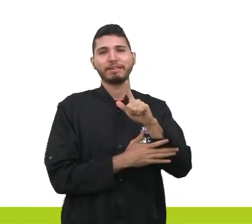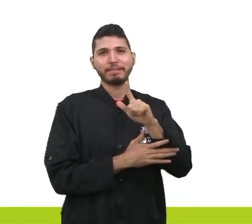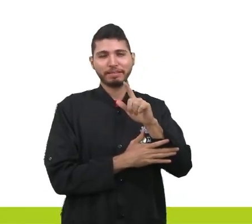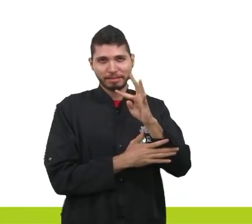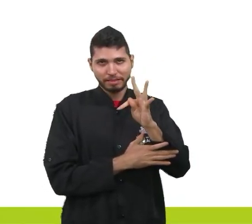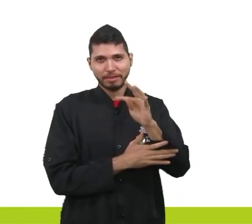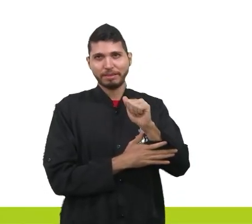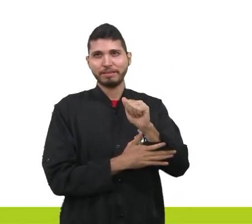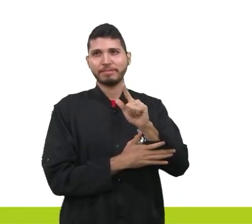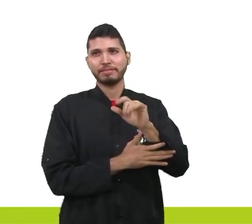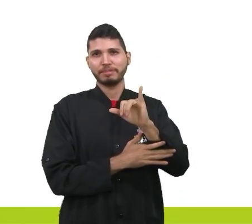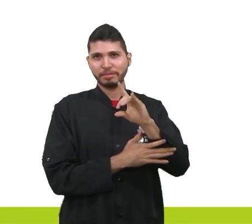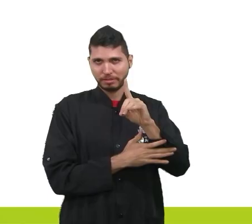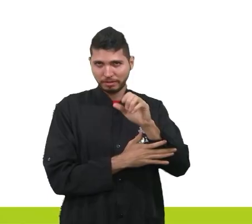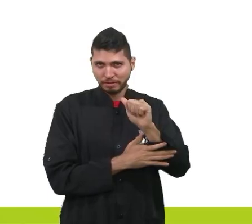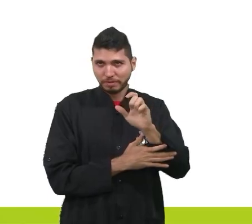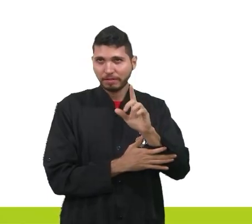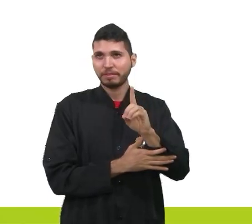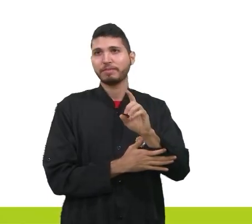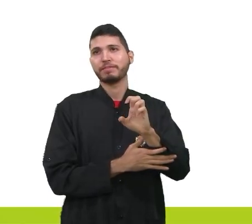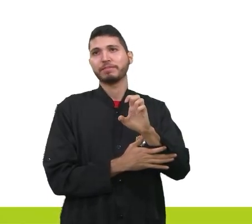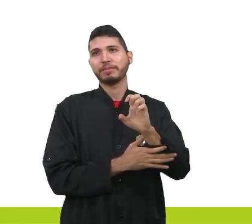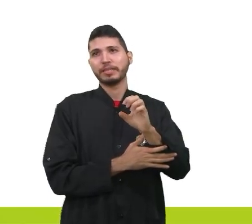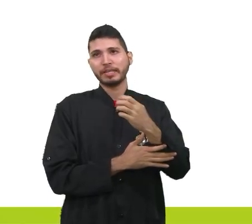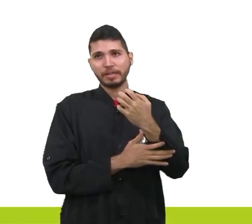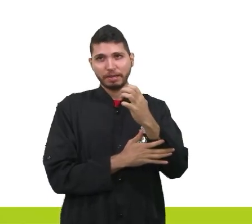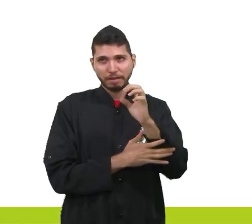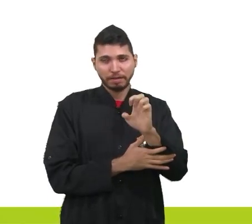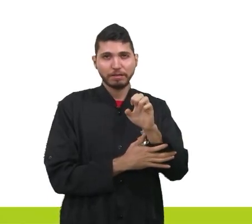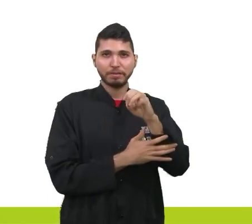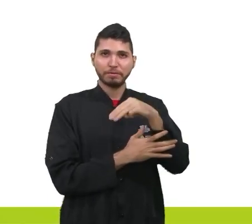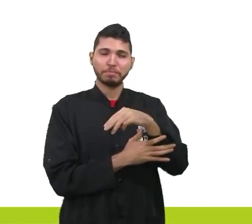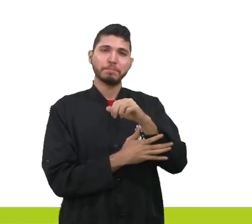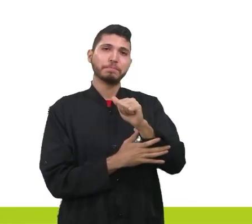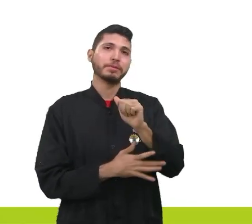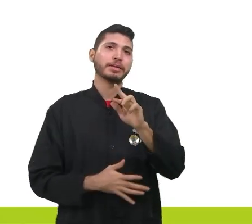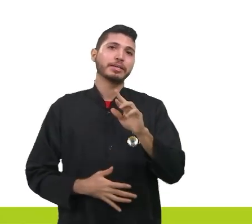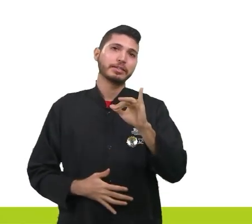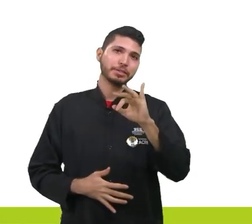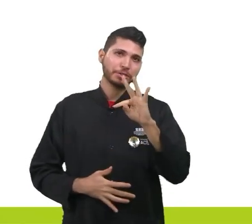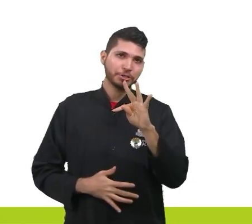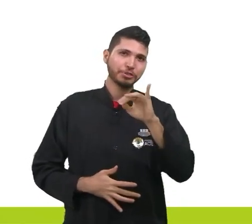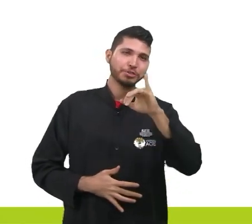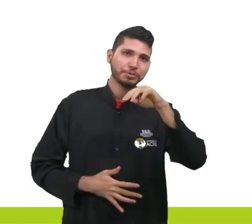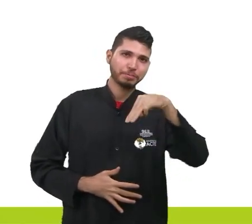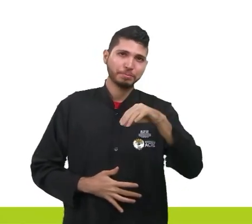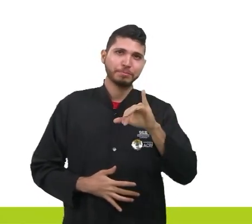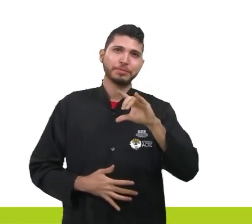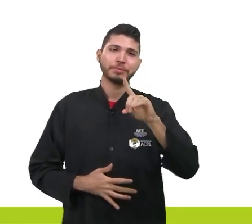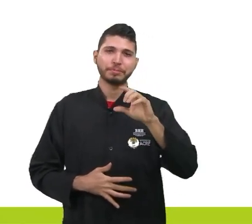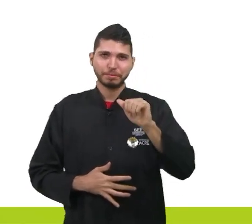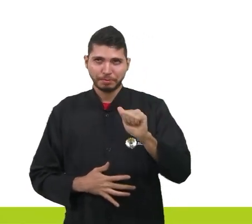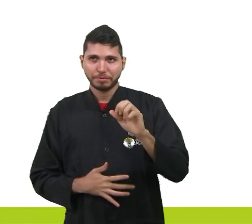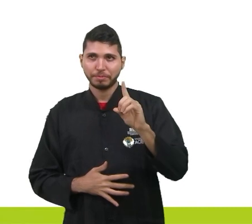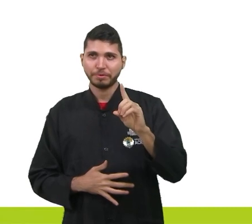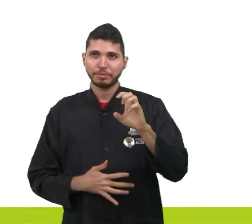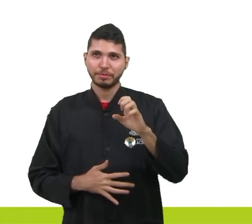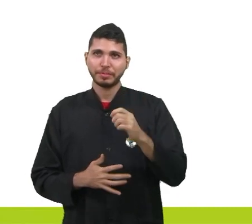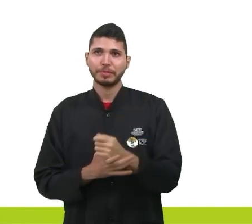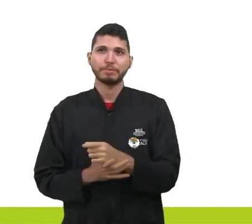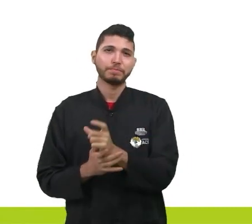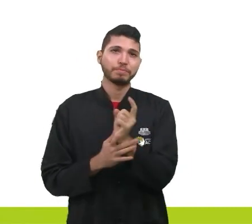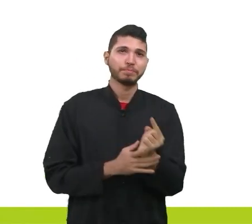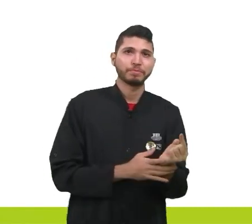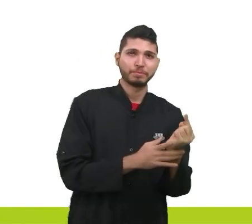Pessoal, continentalidade e maritimidade, para vocês não errarem, observe o nosso esquema aqui. Continentalidade já